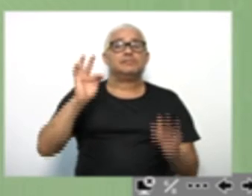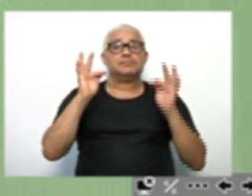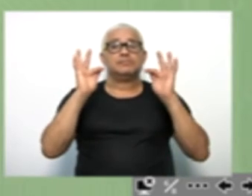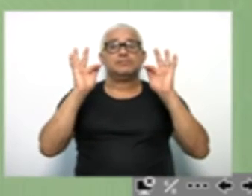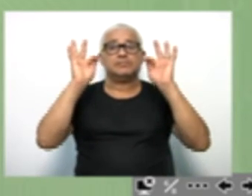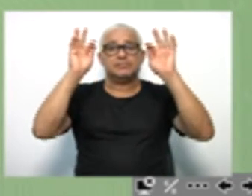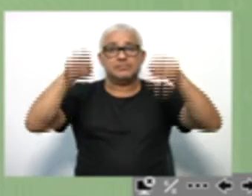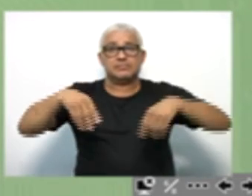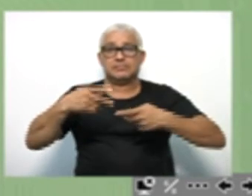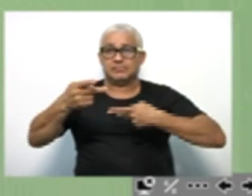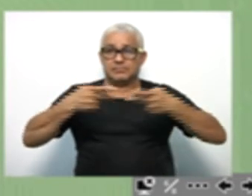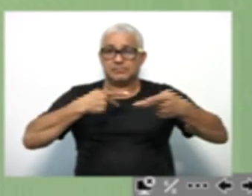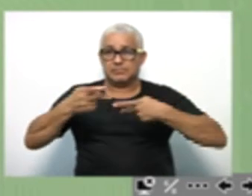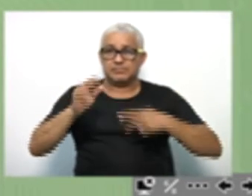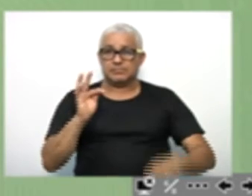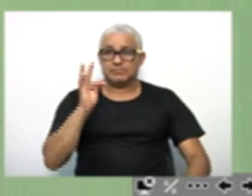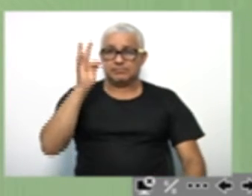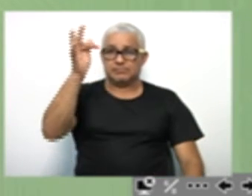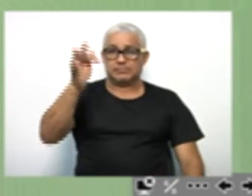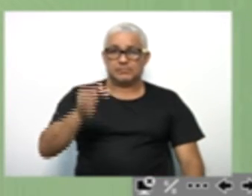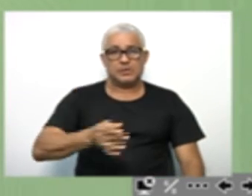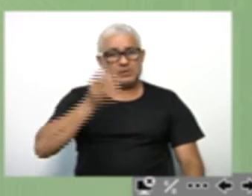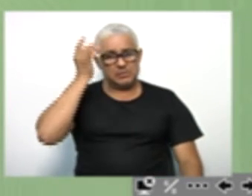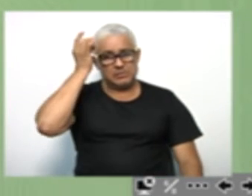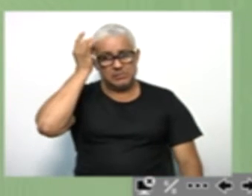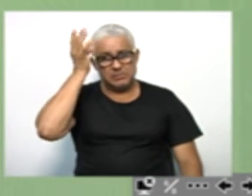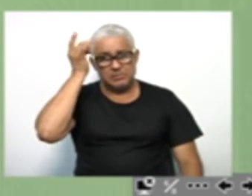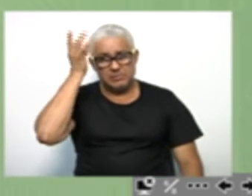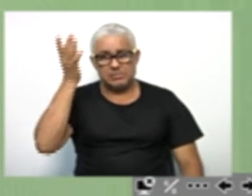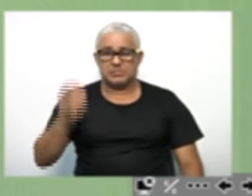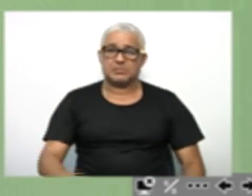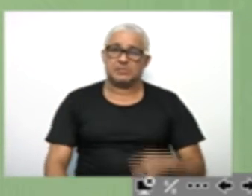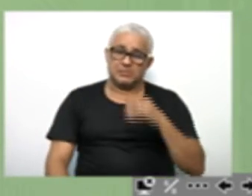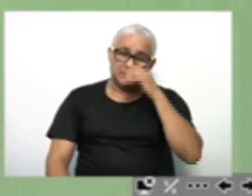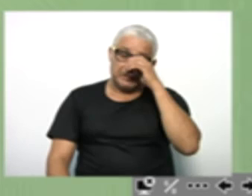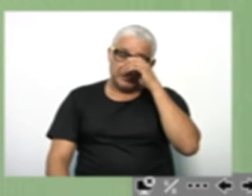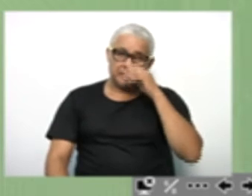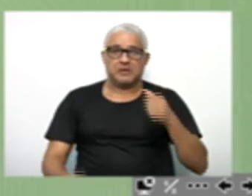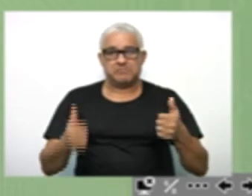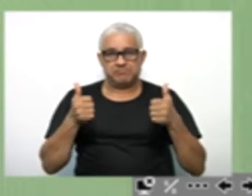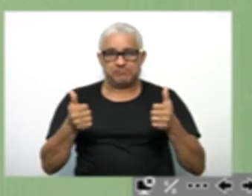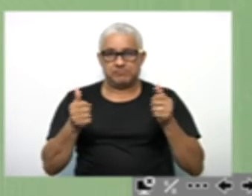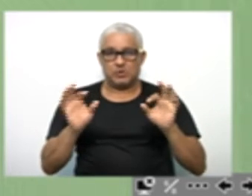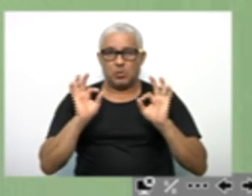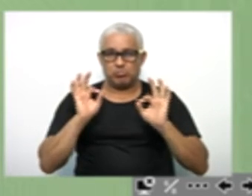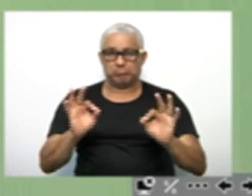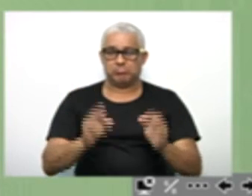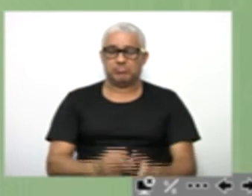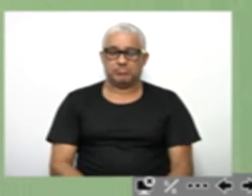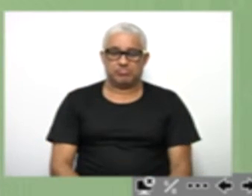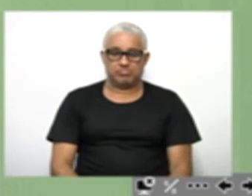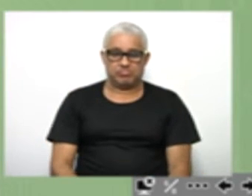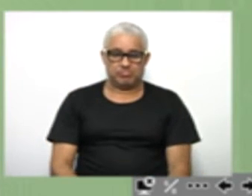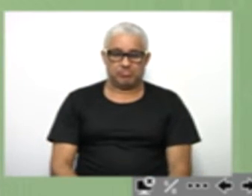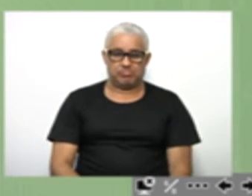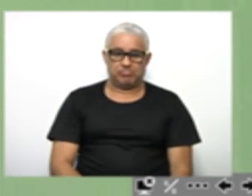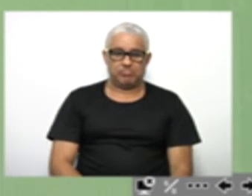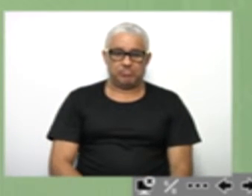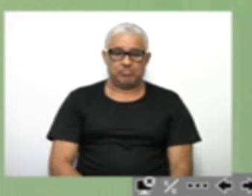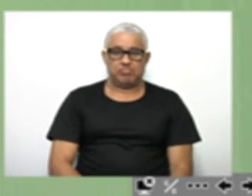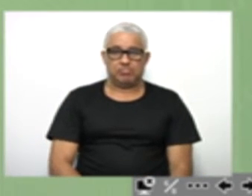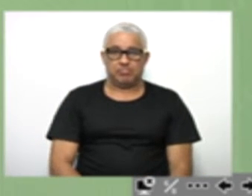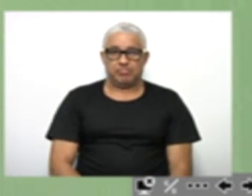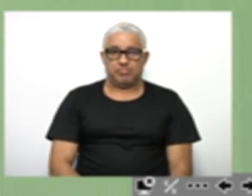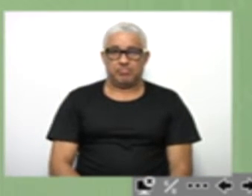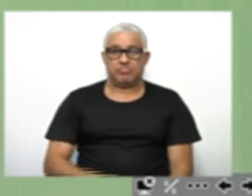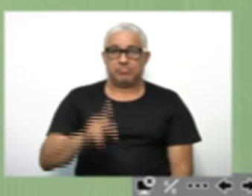futuro. Excelente, professor. É moleza, né, não? Muito tranquilo. Suas considerações são plausíveis, professor. Então agora nós vamos para